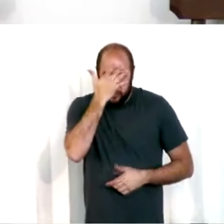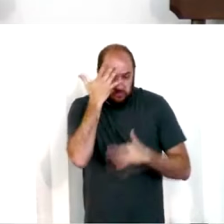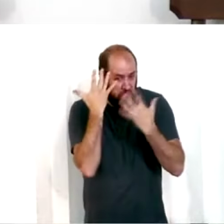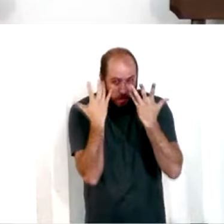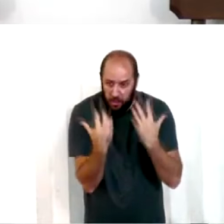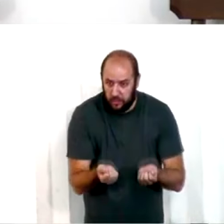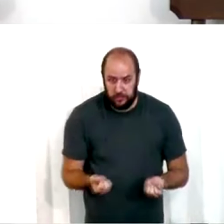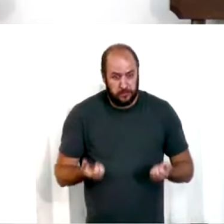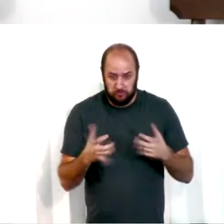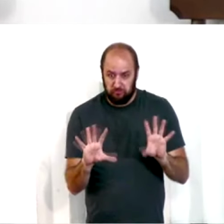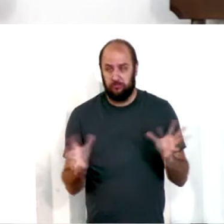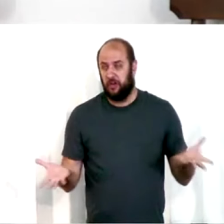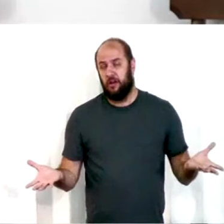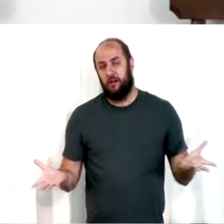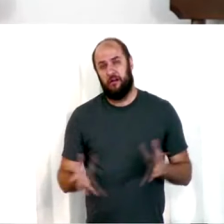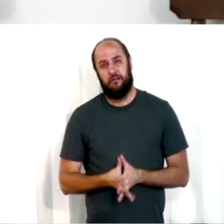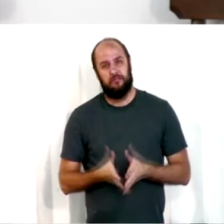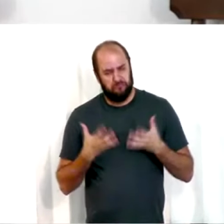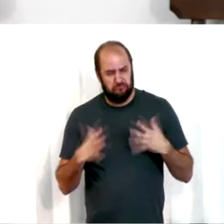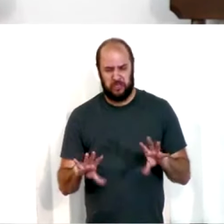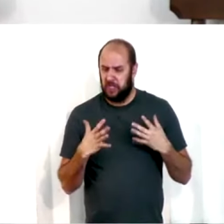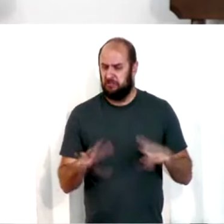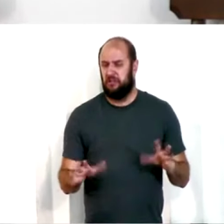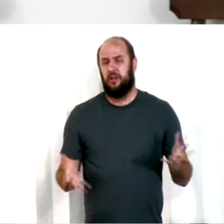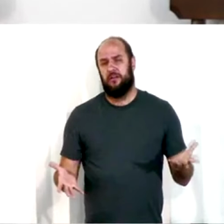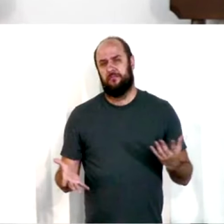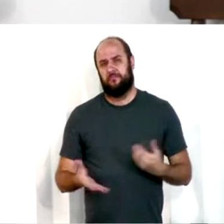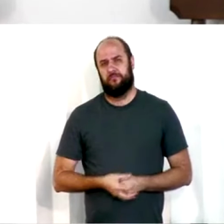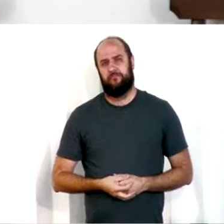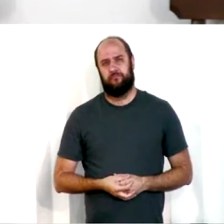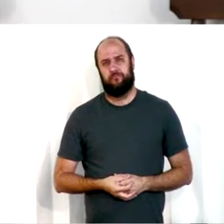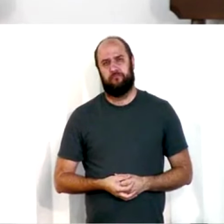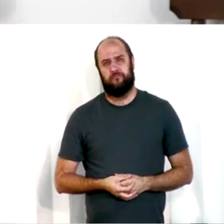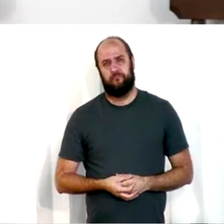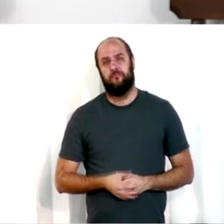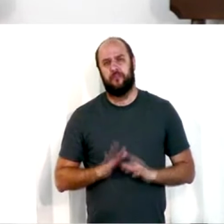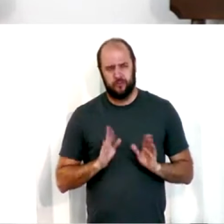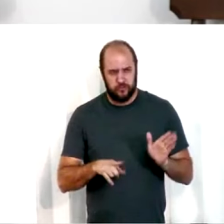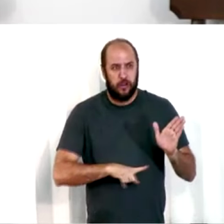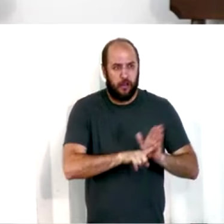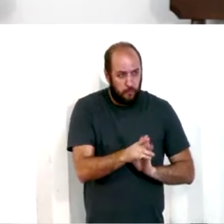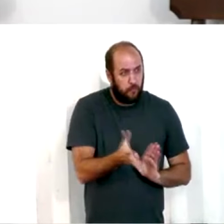convites, elas não vão no culto, elas não vão na EBD, elas não querem, a gente já tentou, elas não querem.